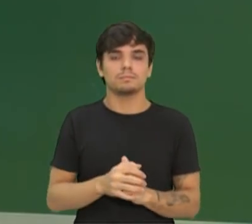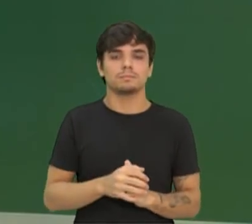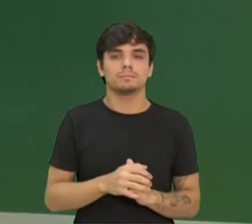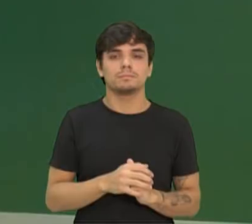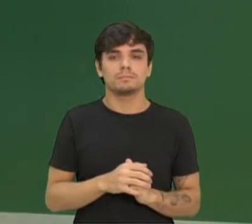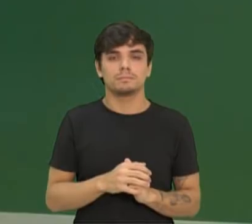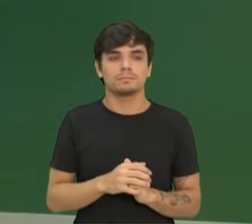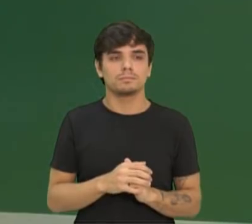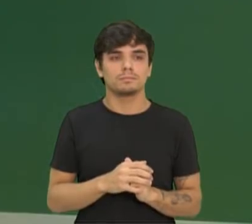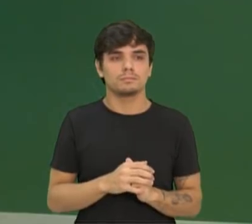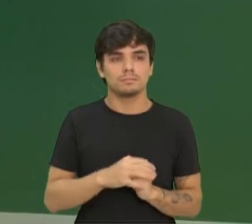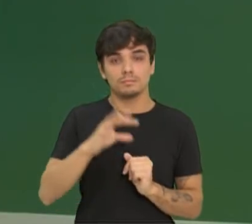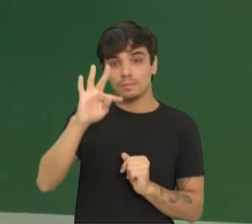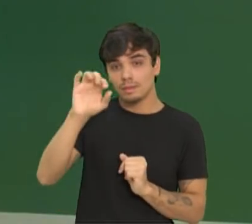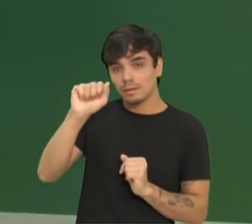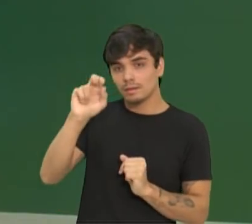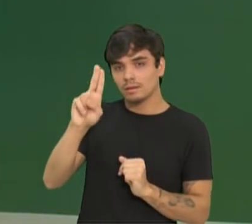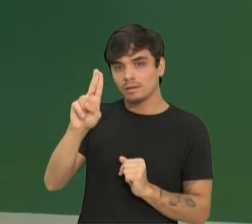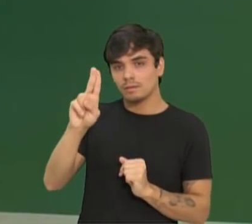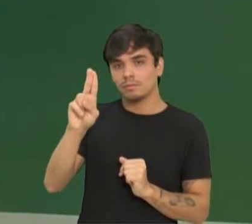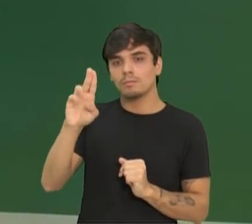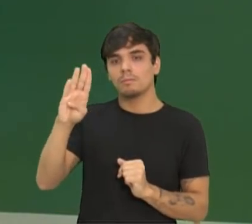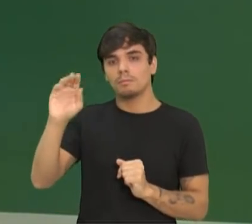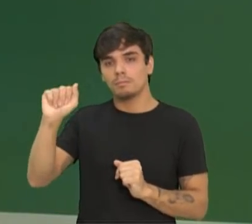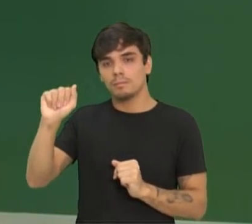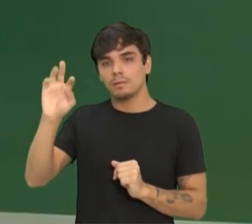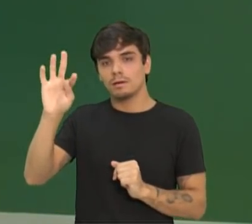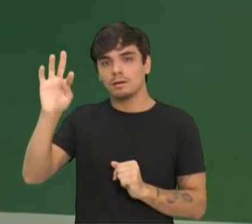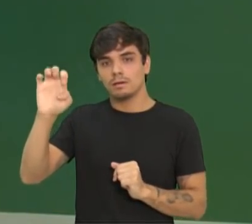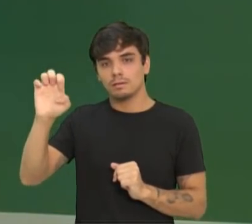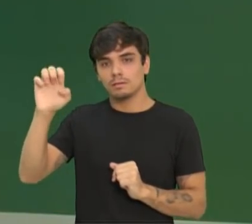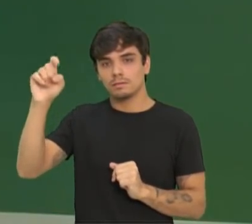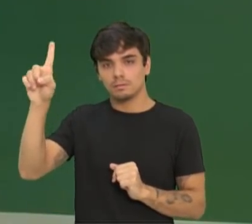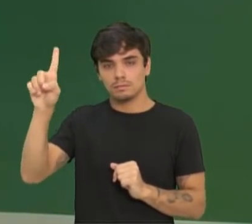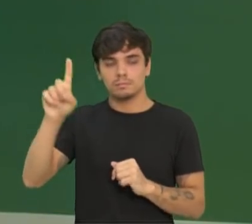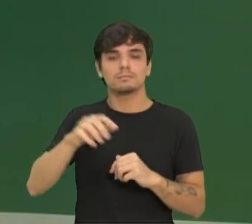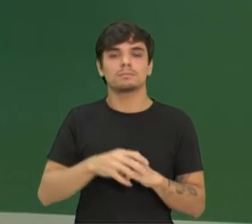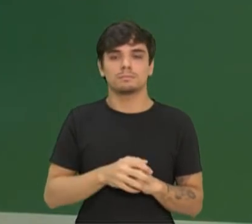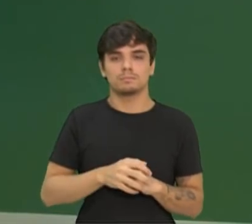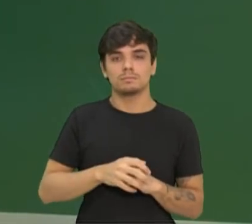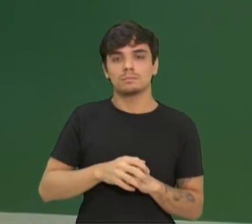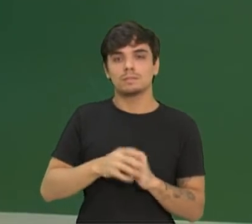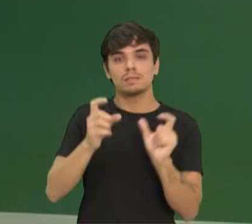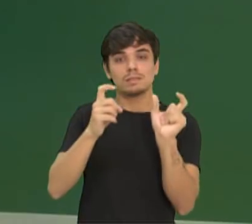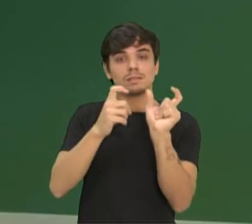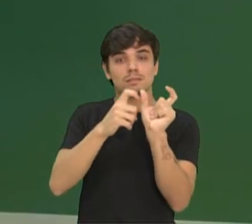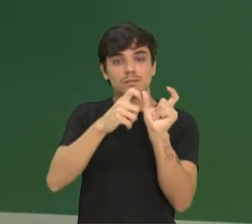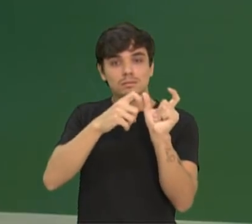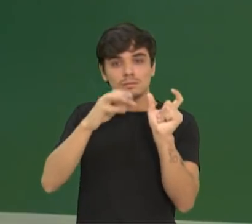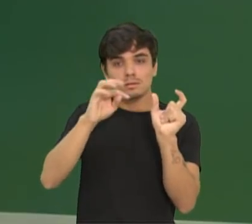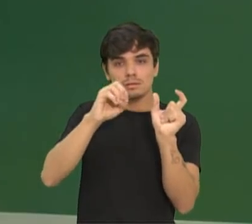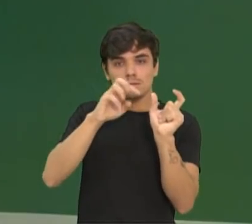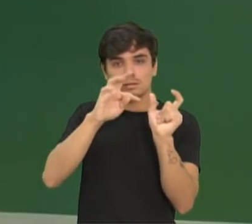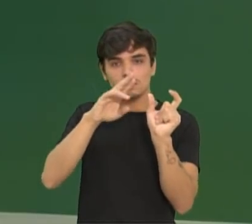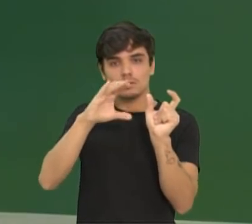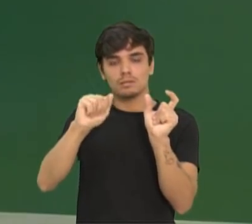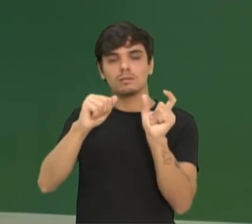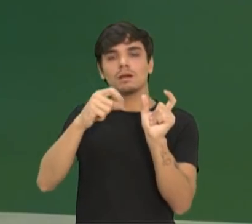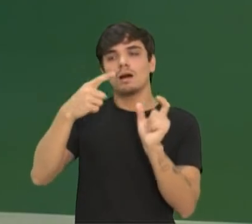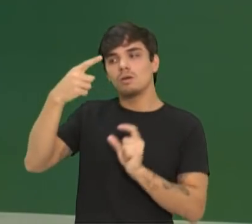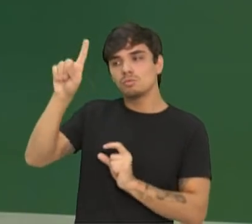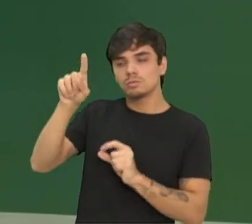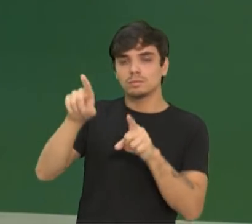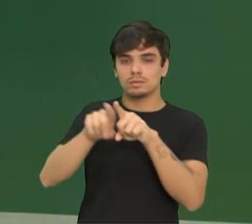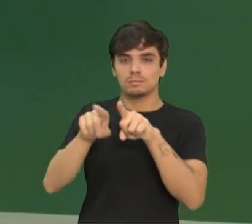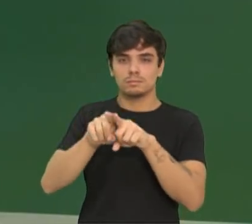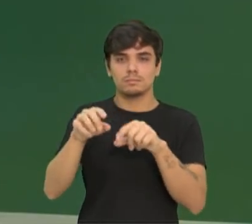novo. Tal, ba, té. Sílaba tônica na última. A, té. Sílaba tônica na última.